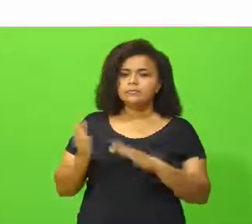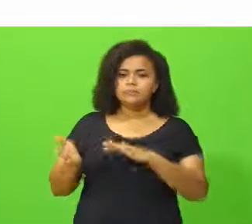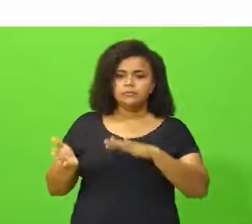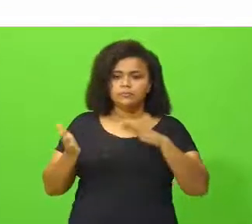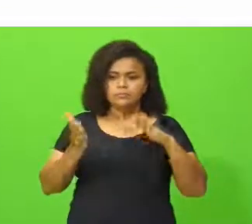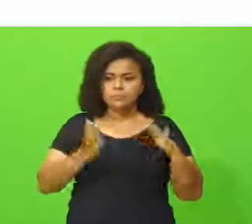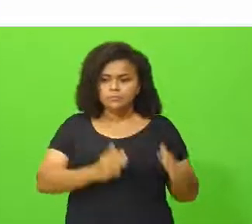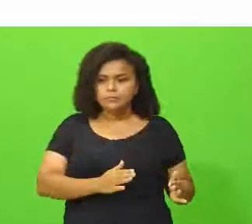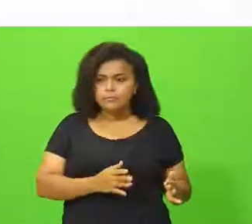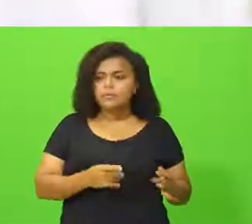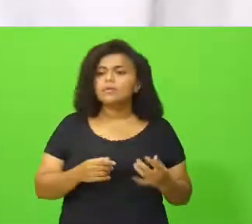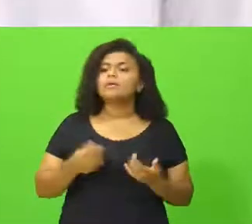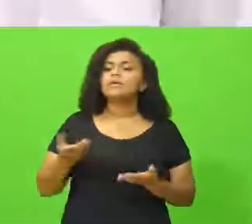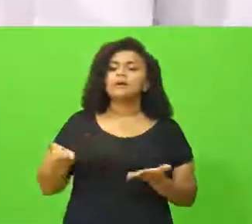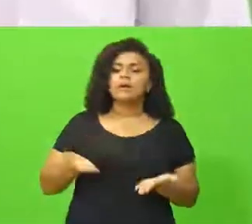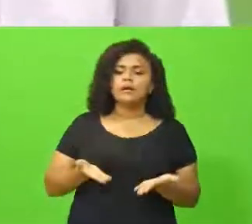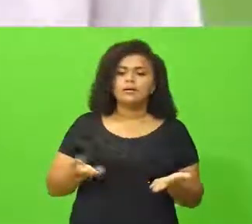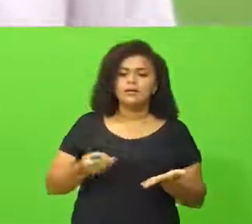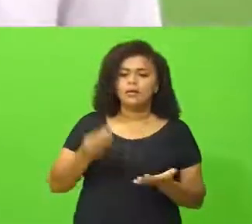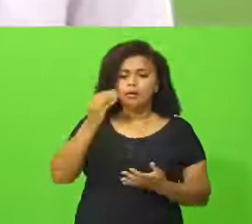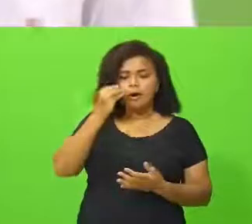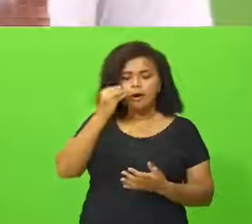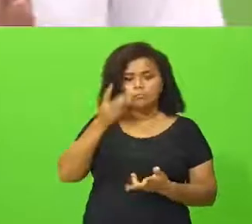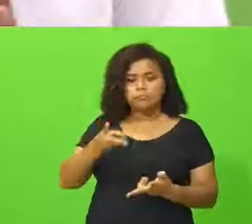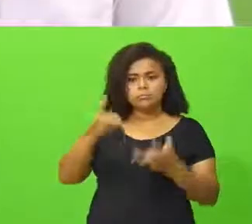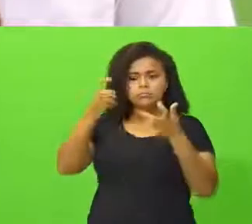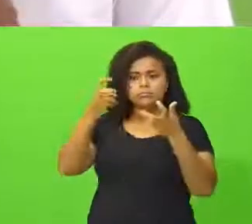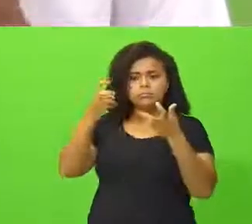material, nós vamos perceber que